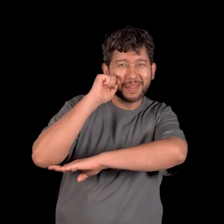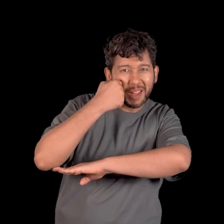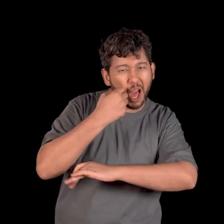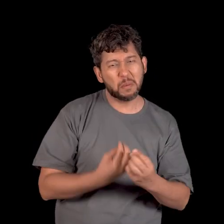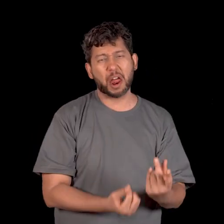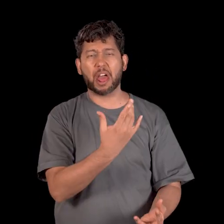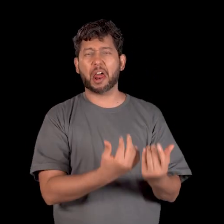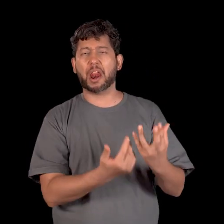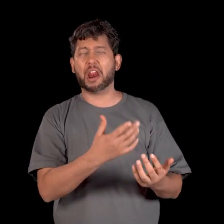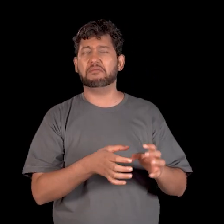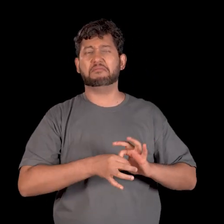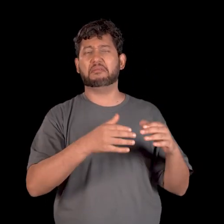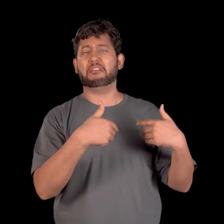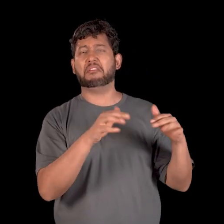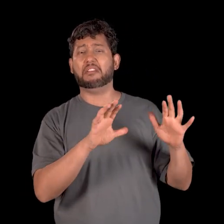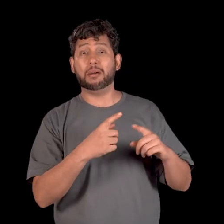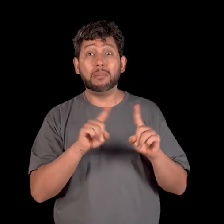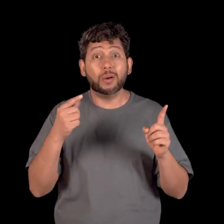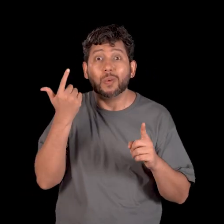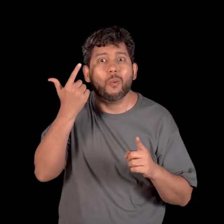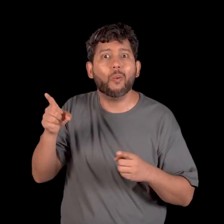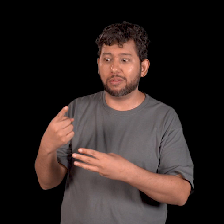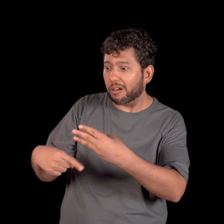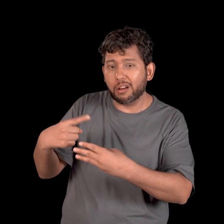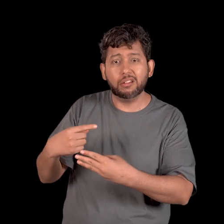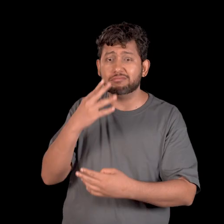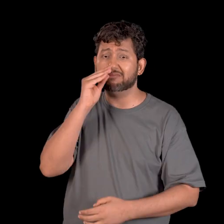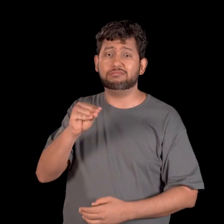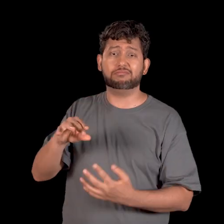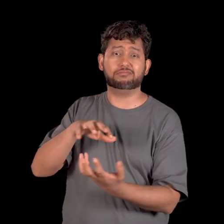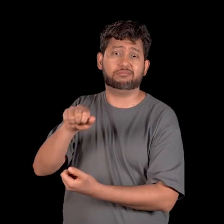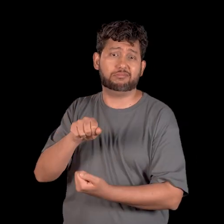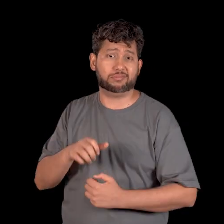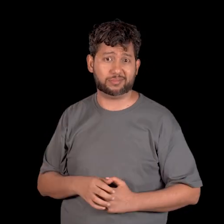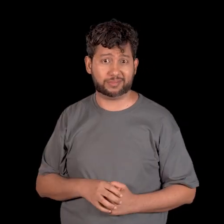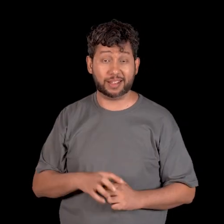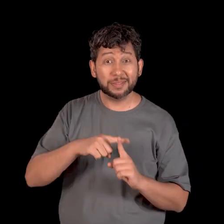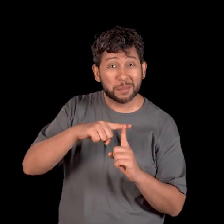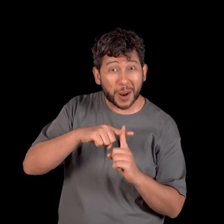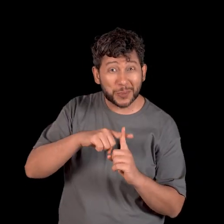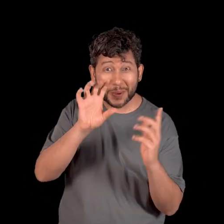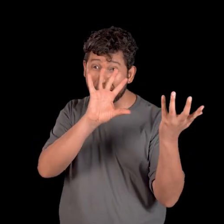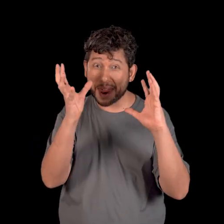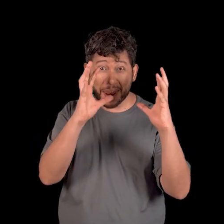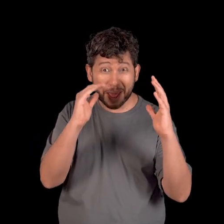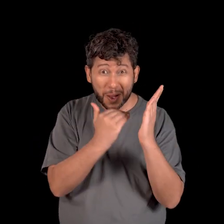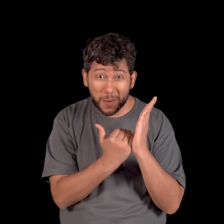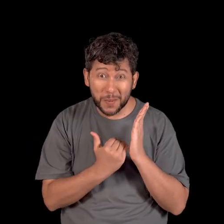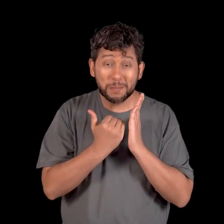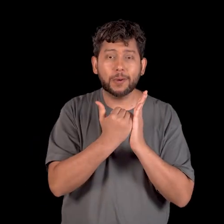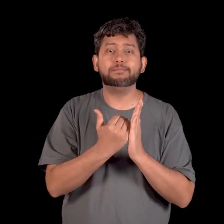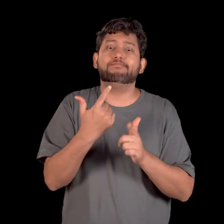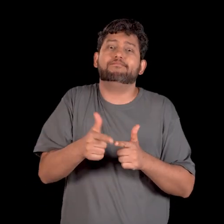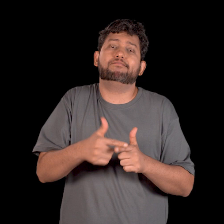combustíveis fósseis, para outras baseadas em fontes de energia renováveis. As consequências do aquecimento global são muitas,